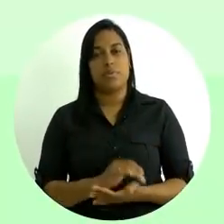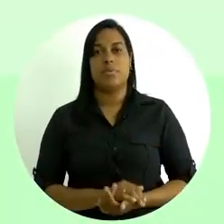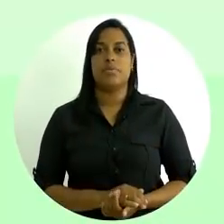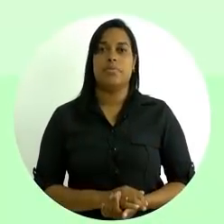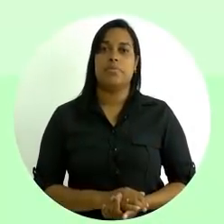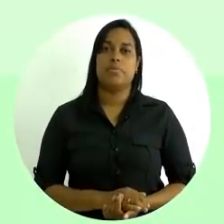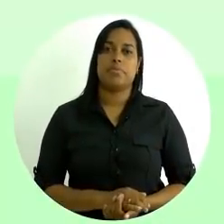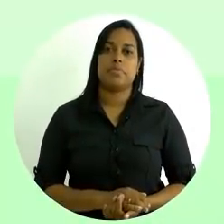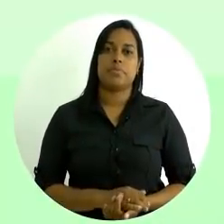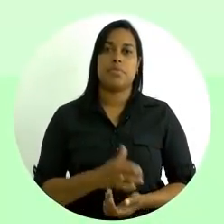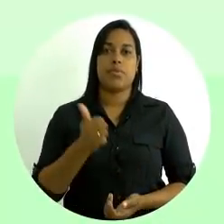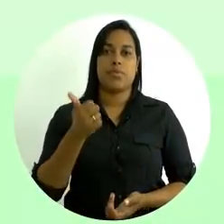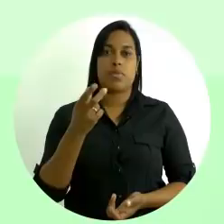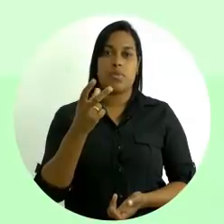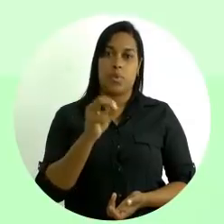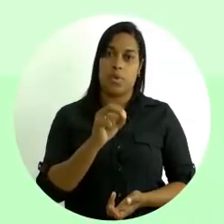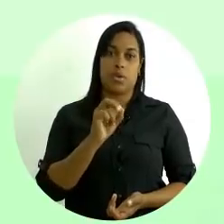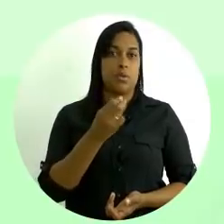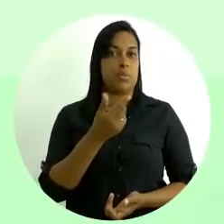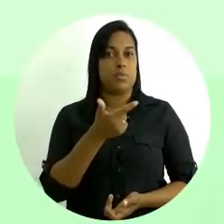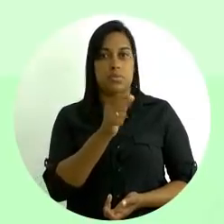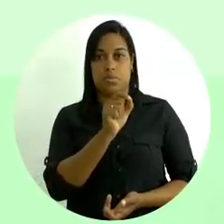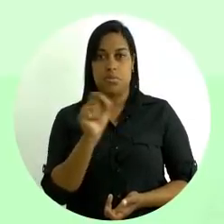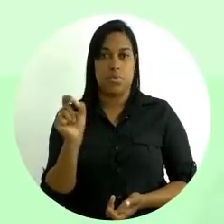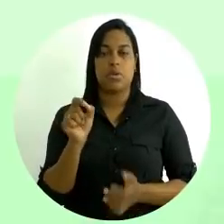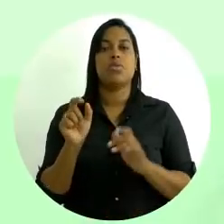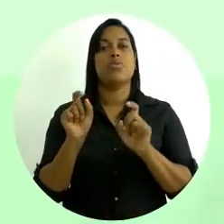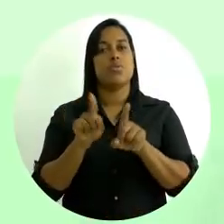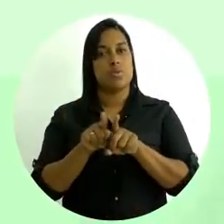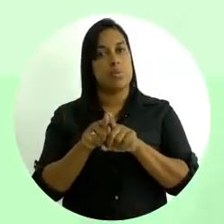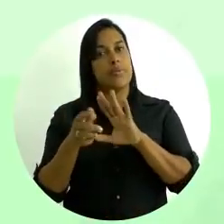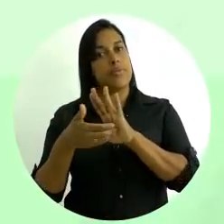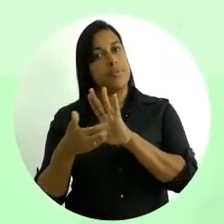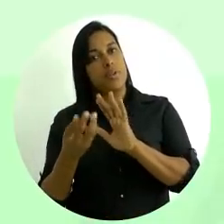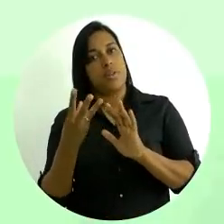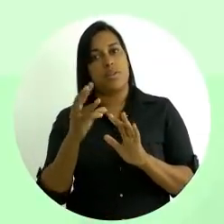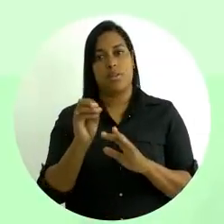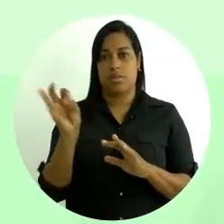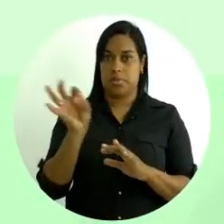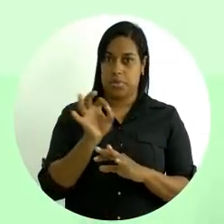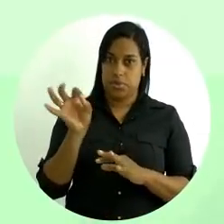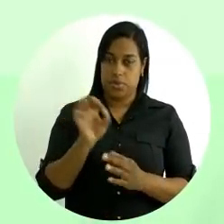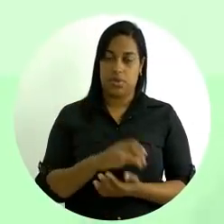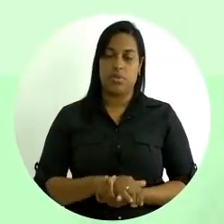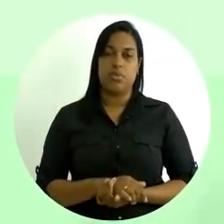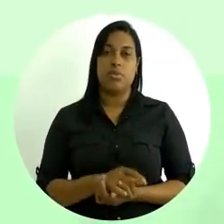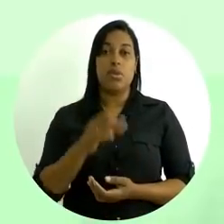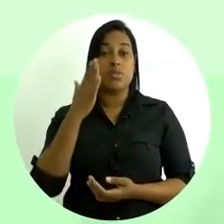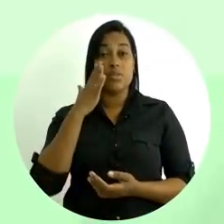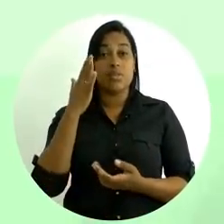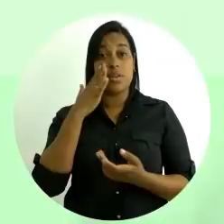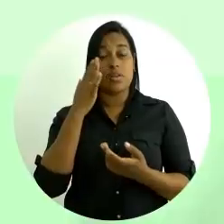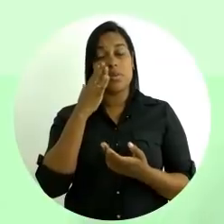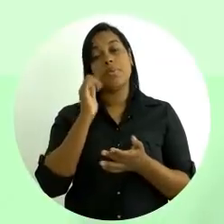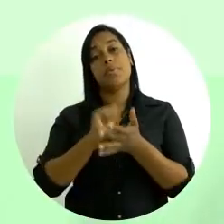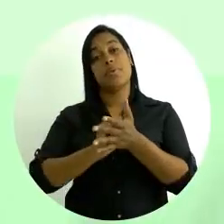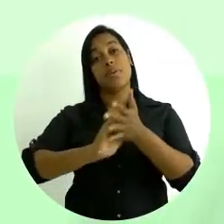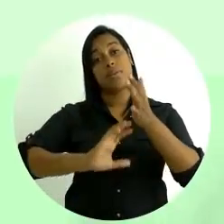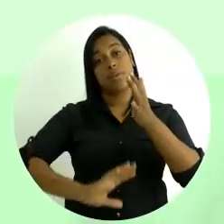Então, desde que seja 150 ou 200, também vão retirar os 30%, tá? Essa compreensão